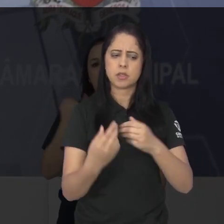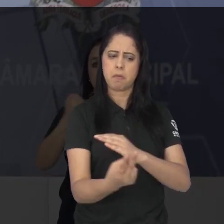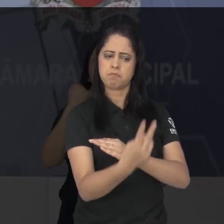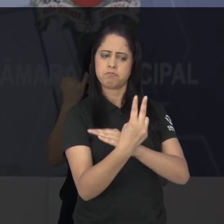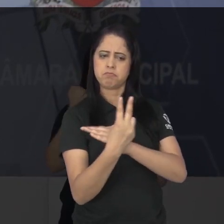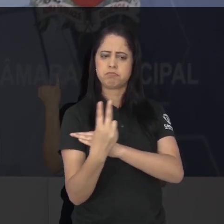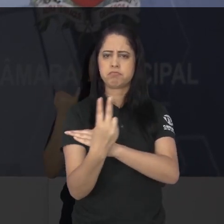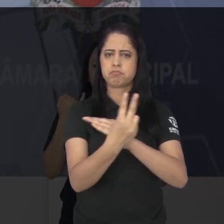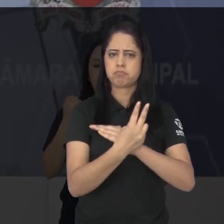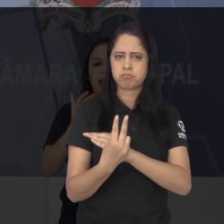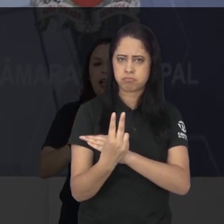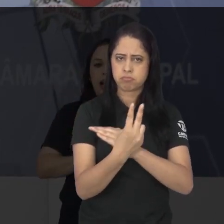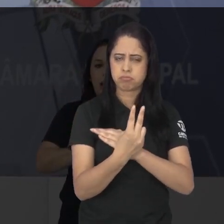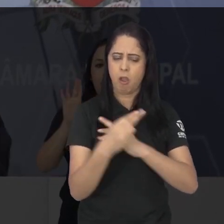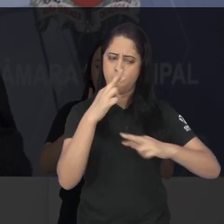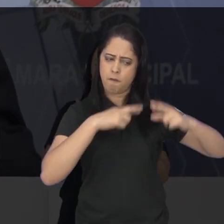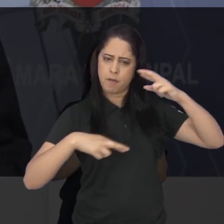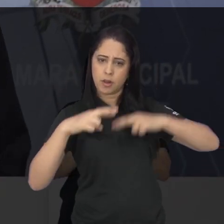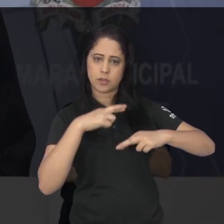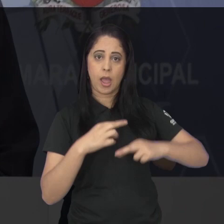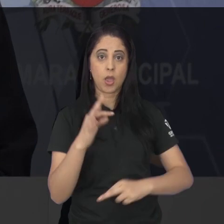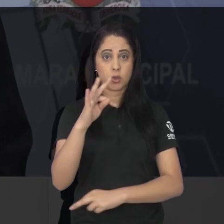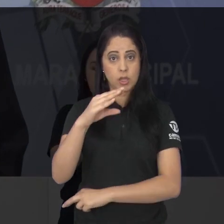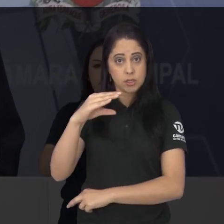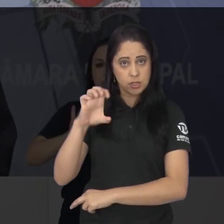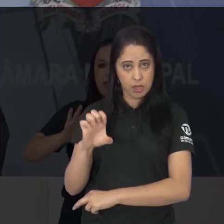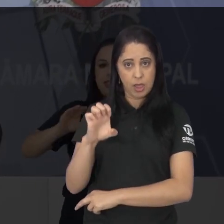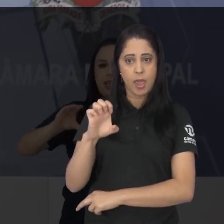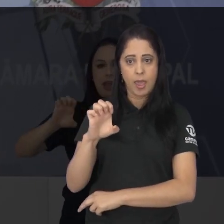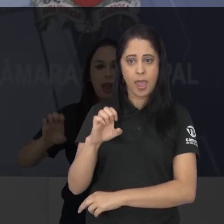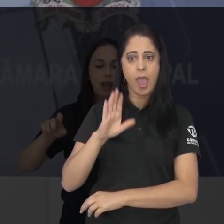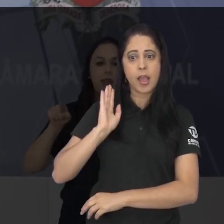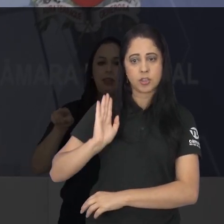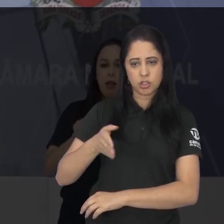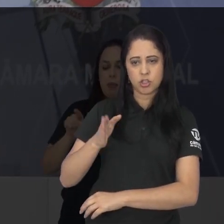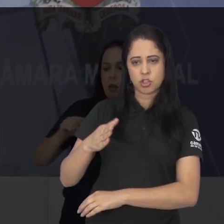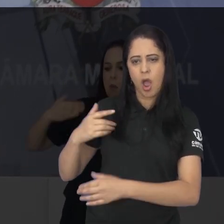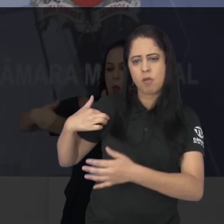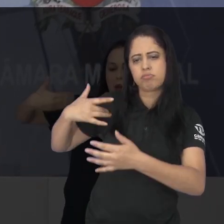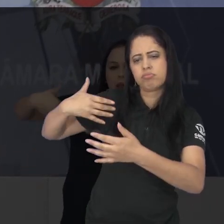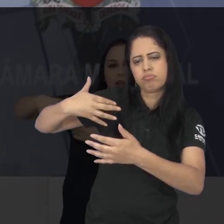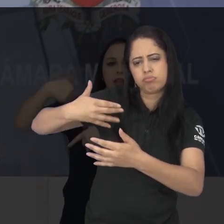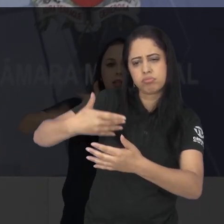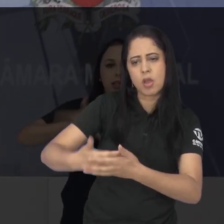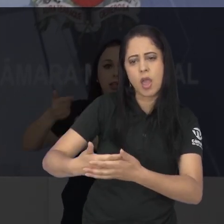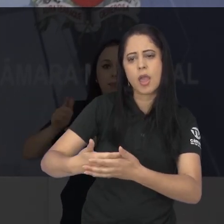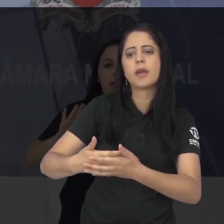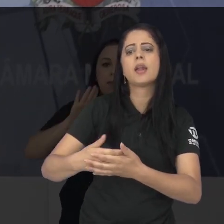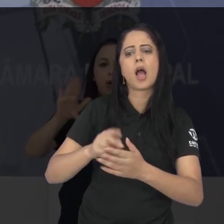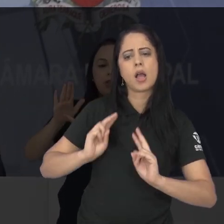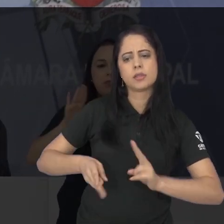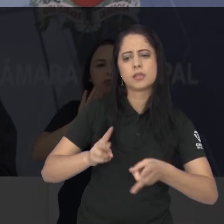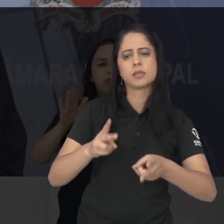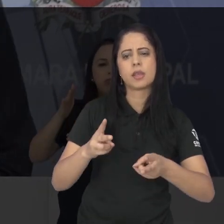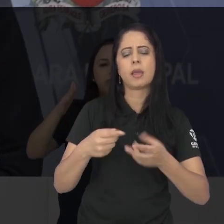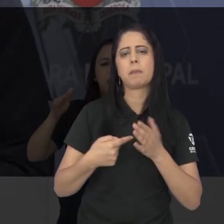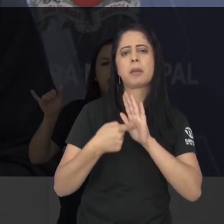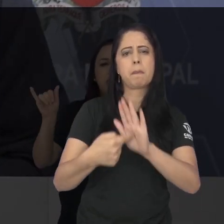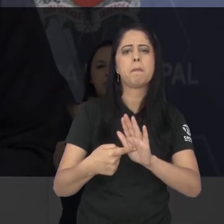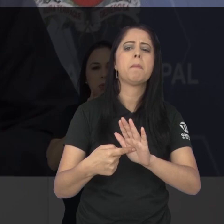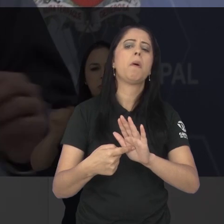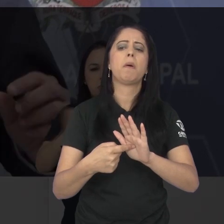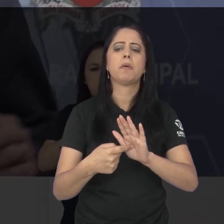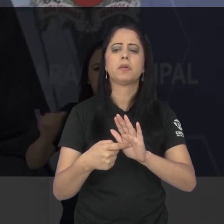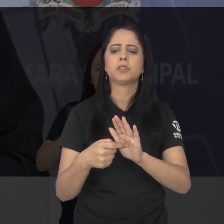transparência, e a lei traz, né, e o Tribunal de Contas, nos últimos anos, ele também trabalha muito essa questão da transparência, com muitas ferramentas de